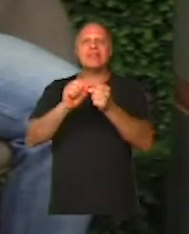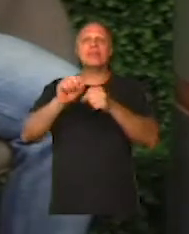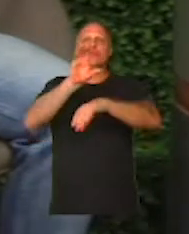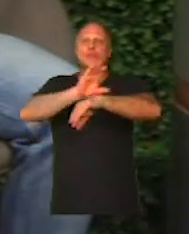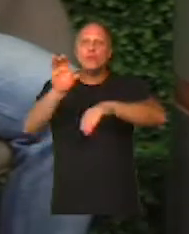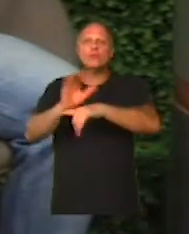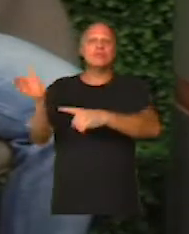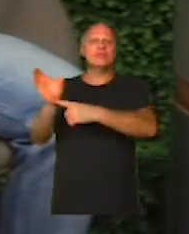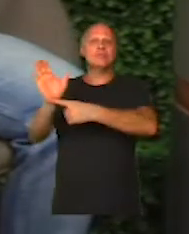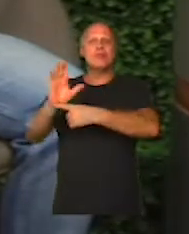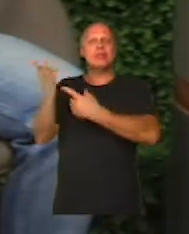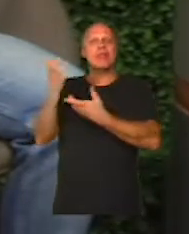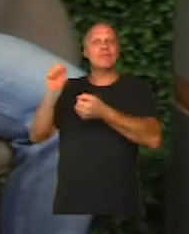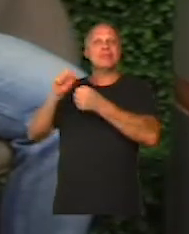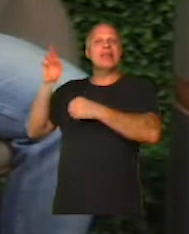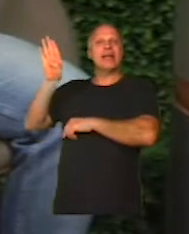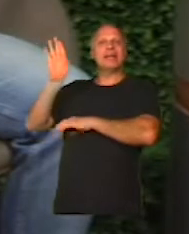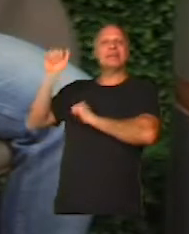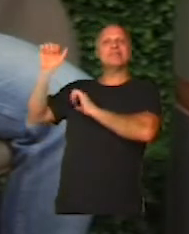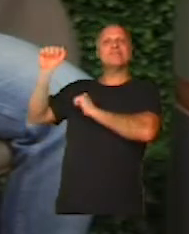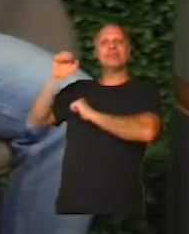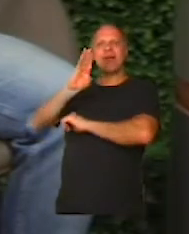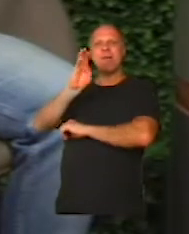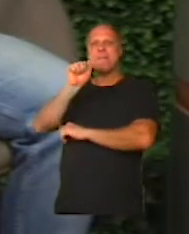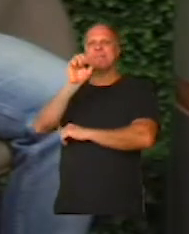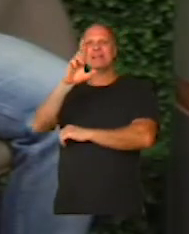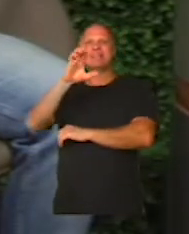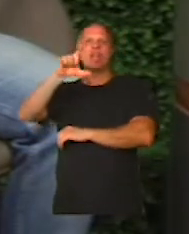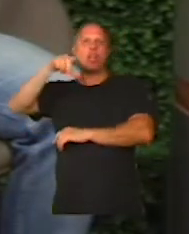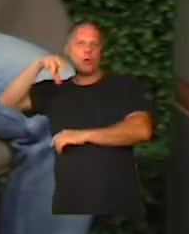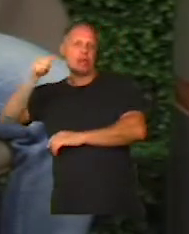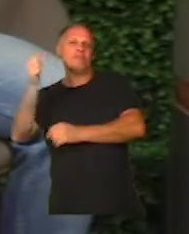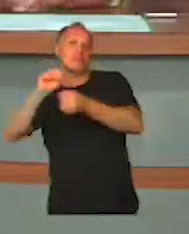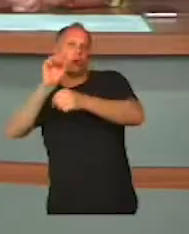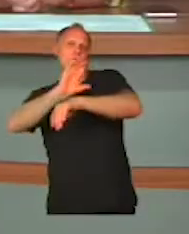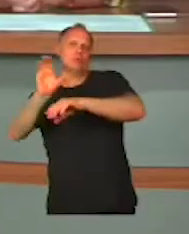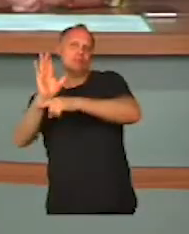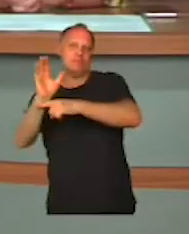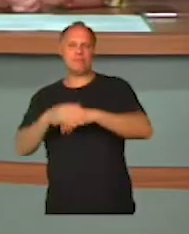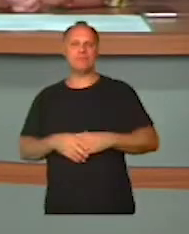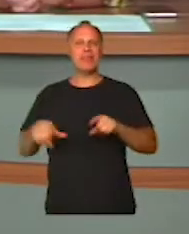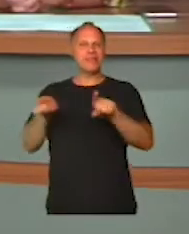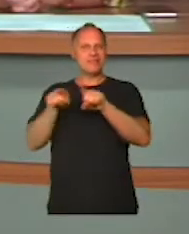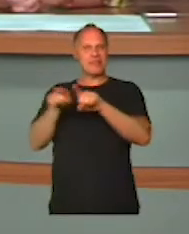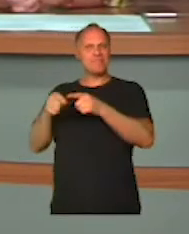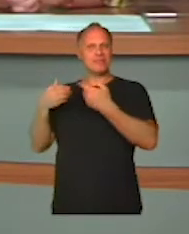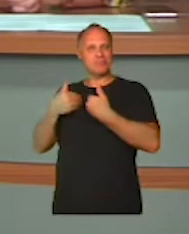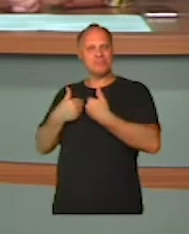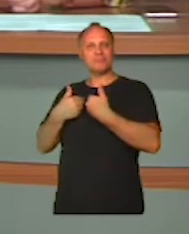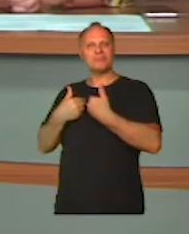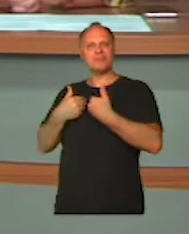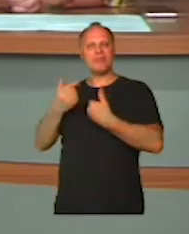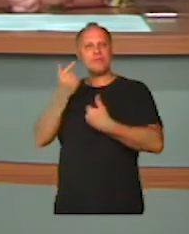de cinema na Espanha, né? Então, esse é meu É, eu a mesma coisa. Eu comecei na